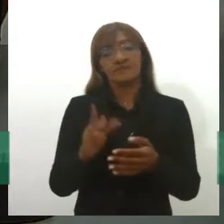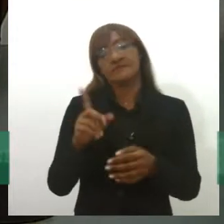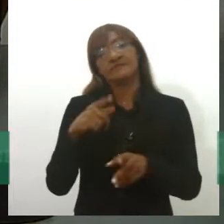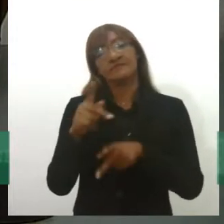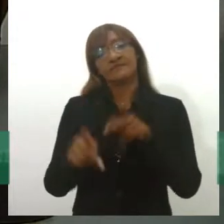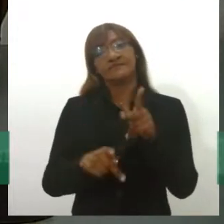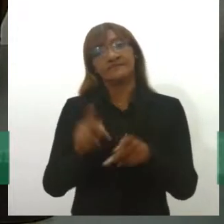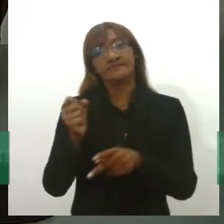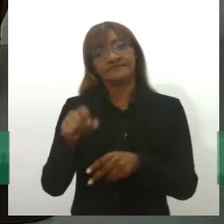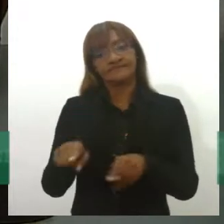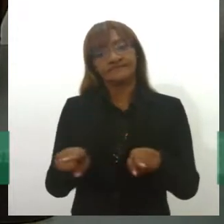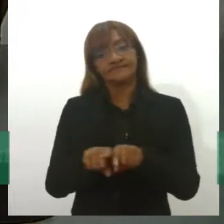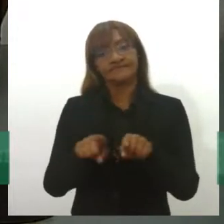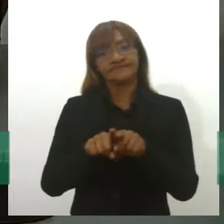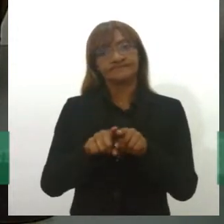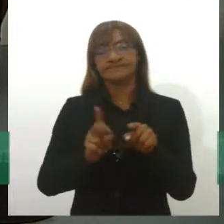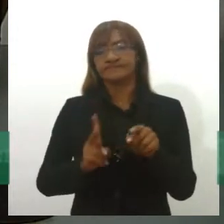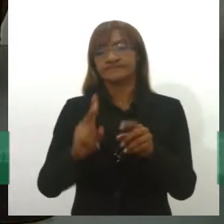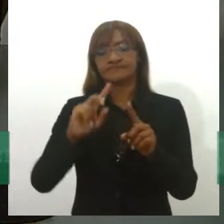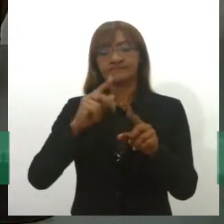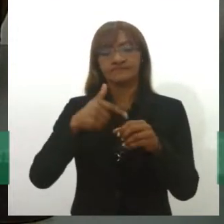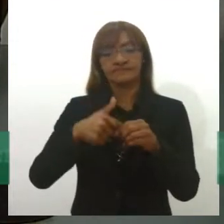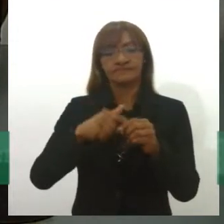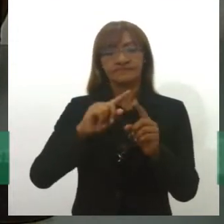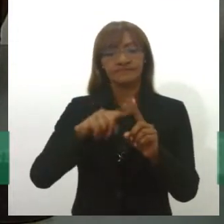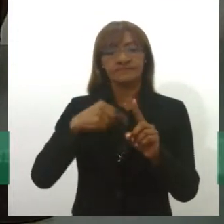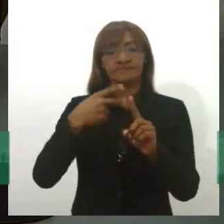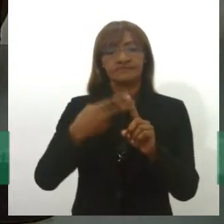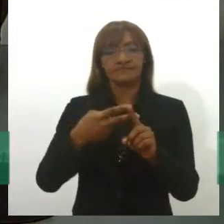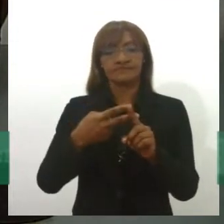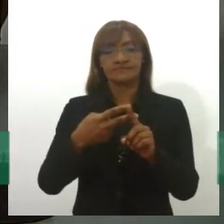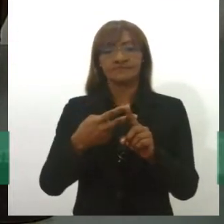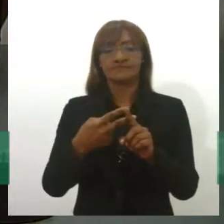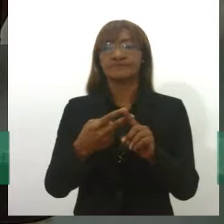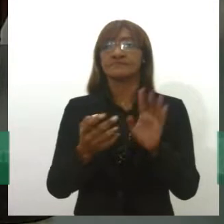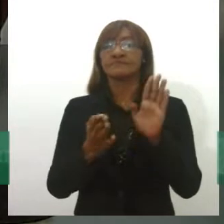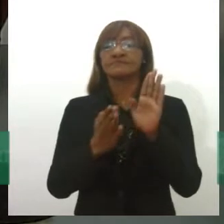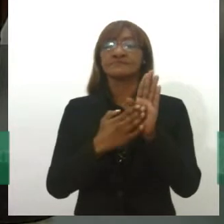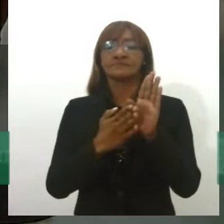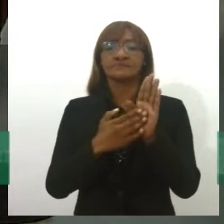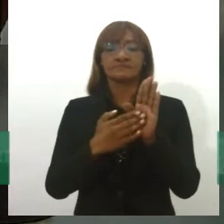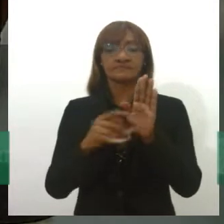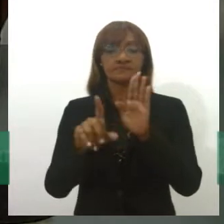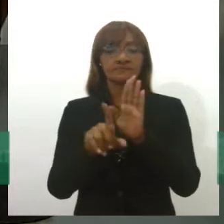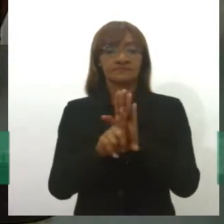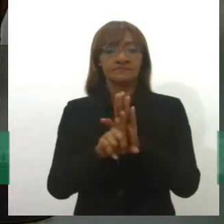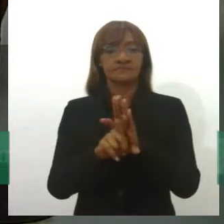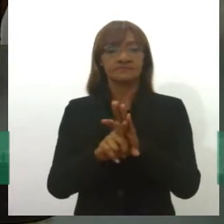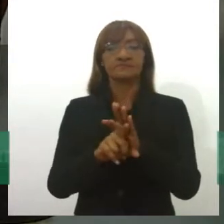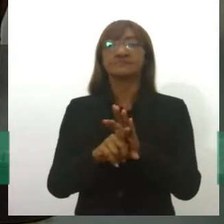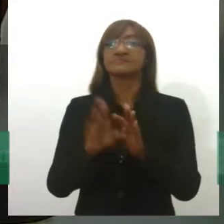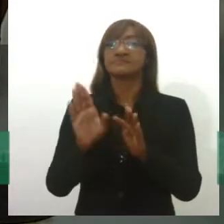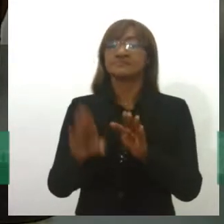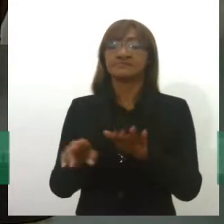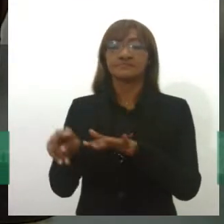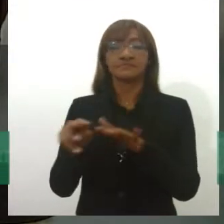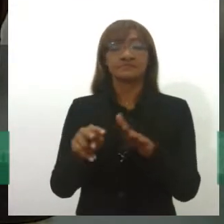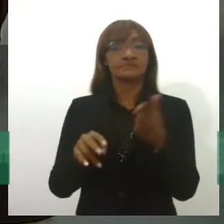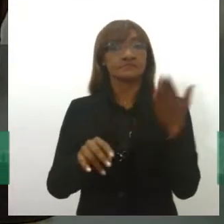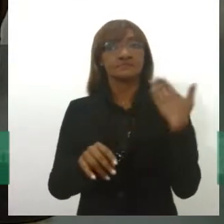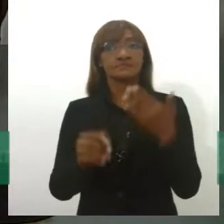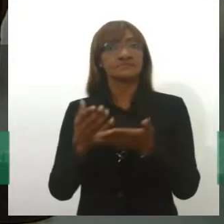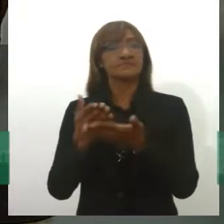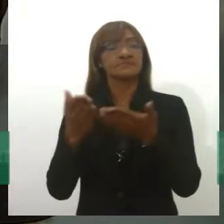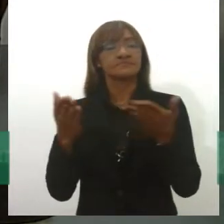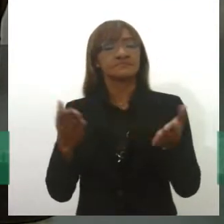sergipanos aí, que vem aumentando constantemente. Vamos começar pela proposta, né, que virou lei na semana passada. Na avaliação de